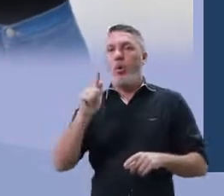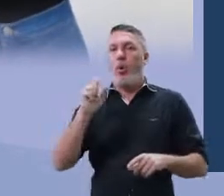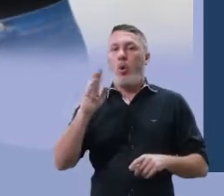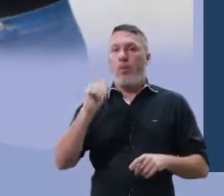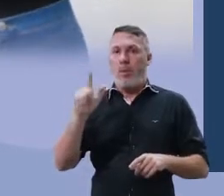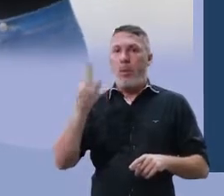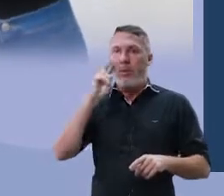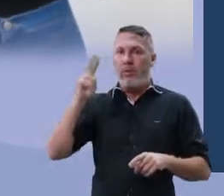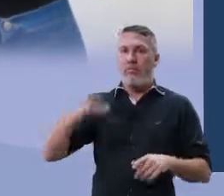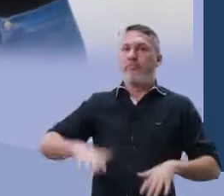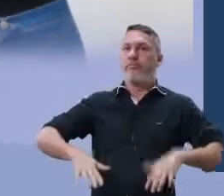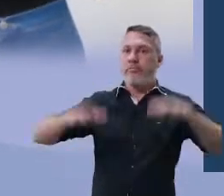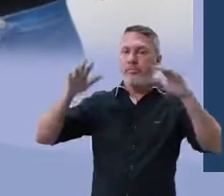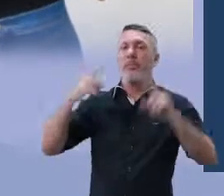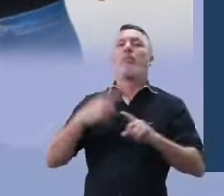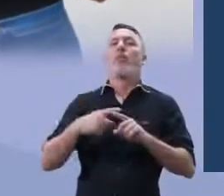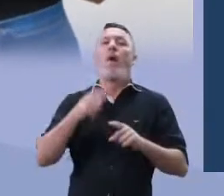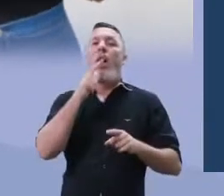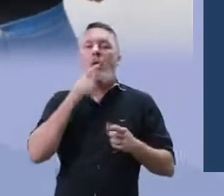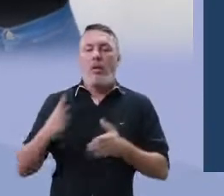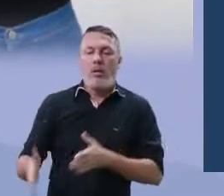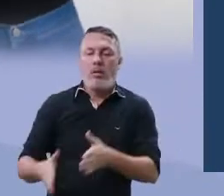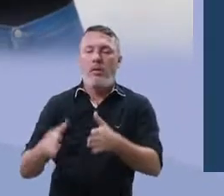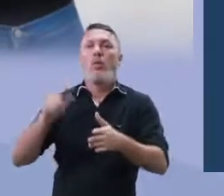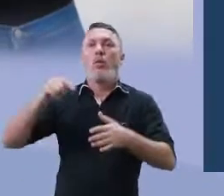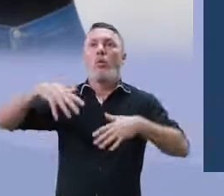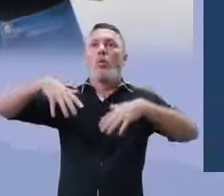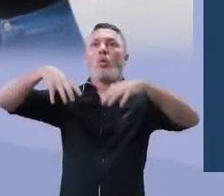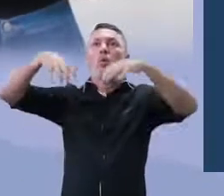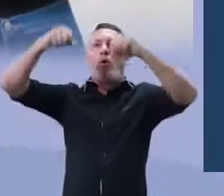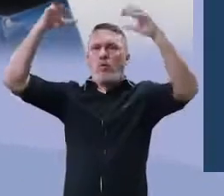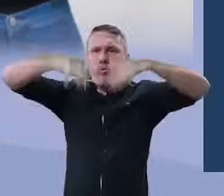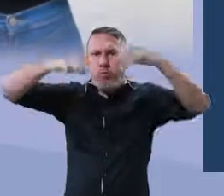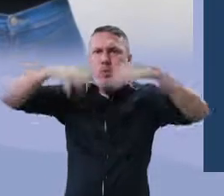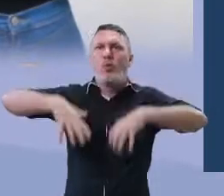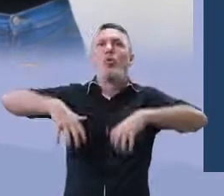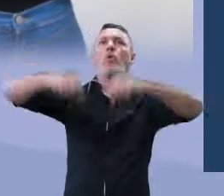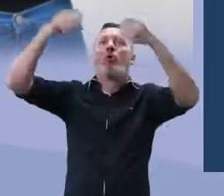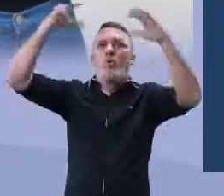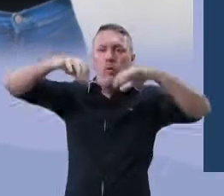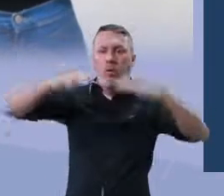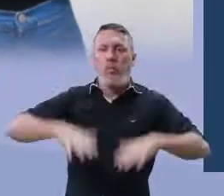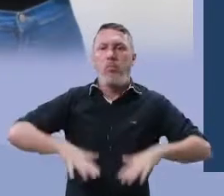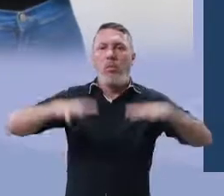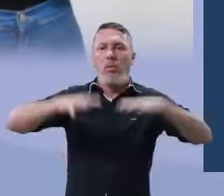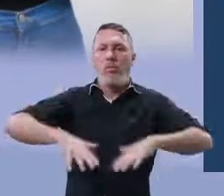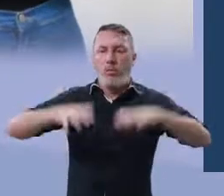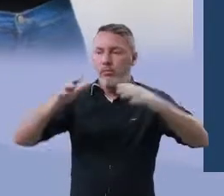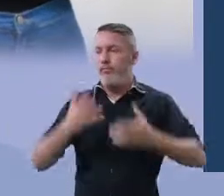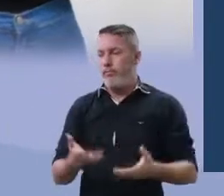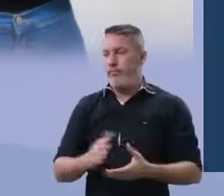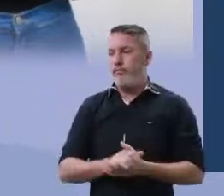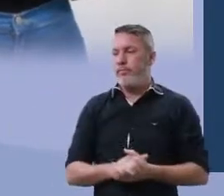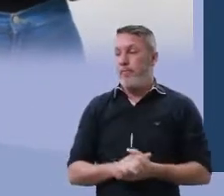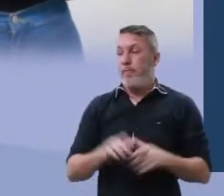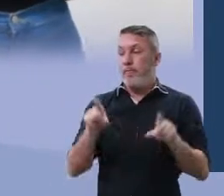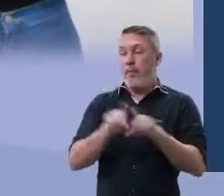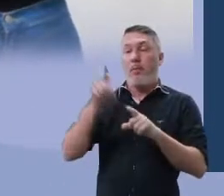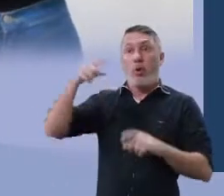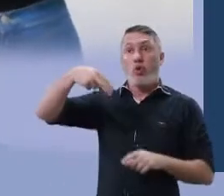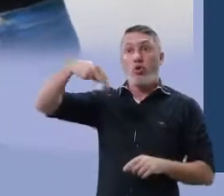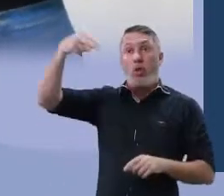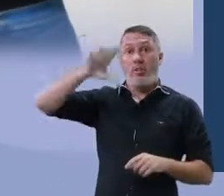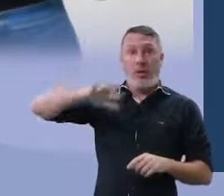global, os mananciais de água doce, eles entram em risco pelo alto índice de evaporação devido às altas temperaturas.